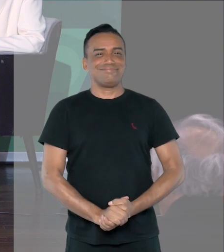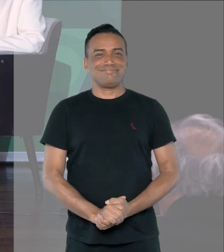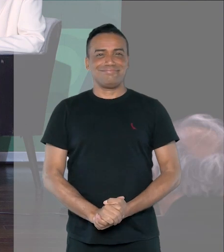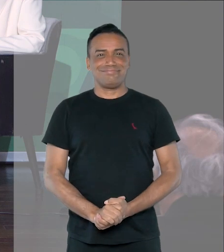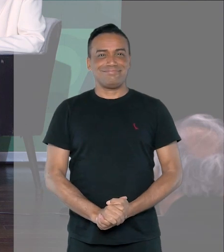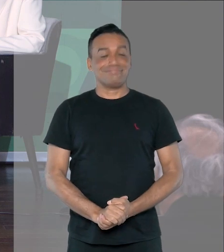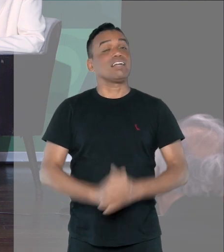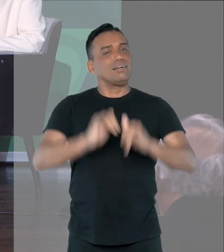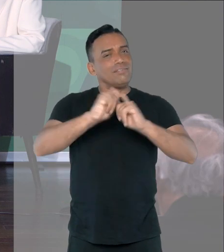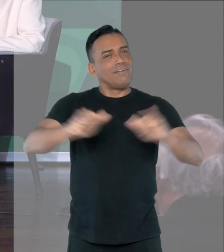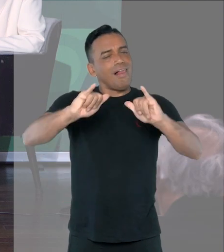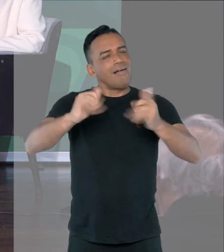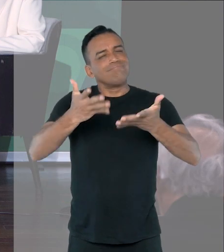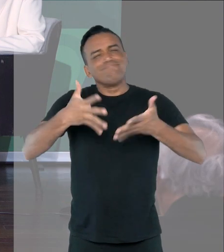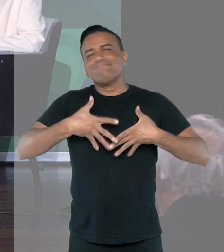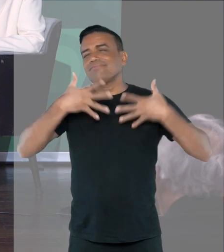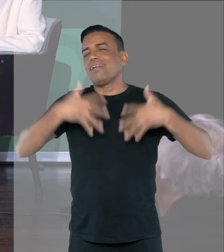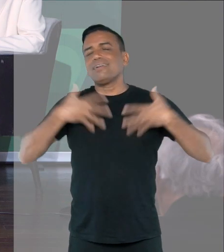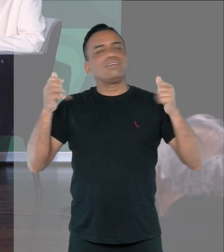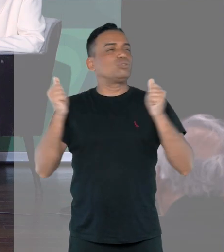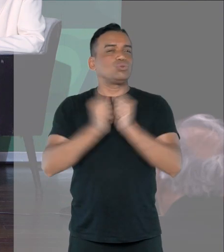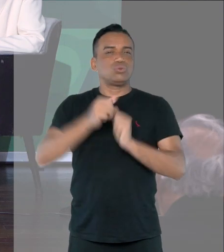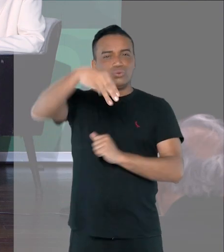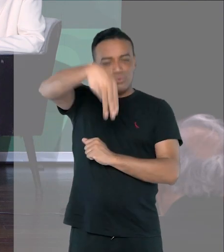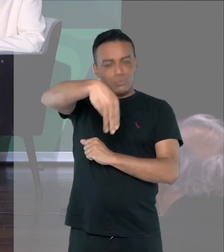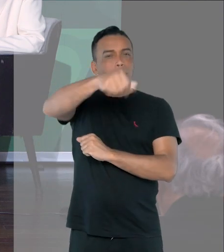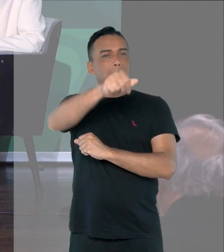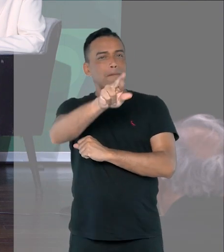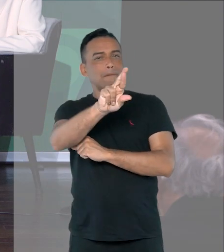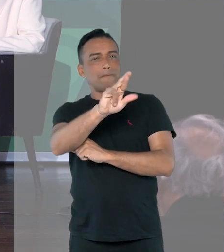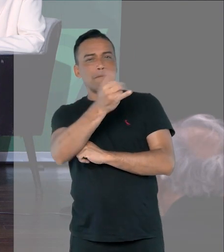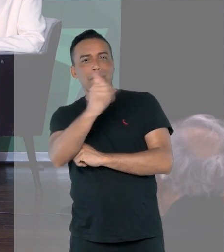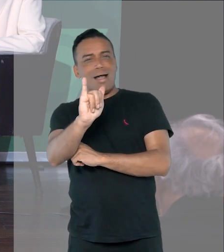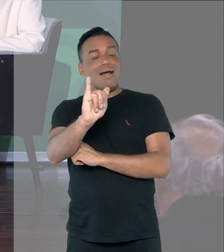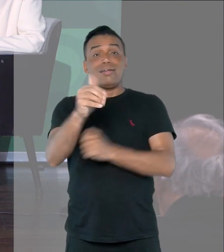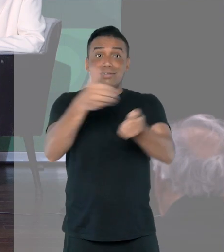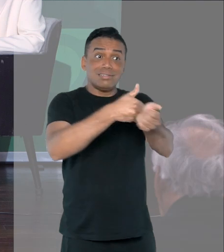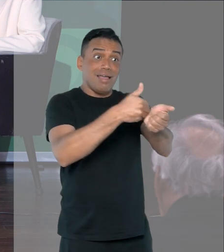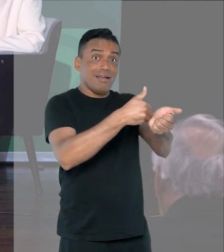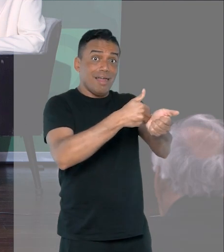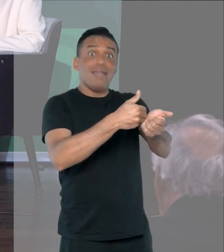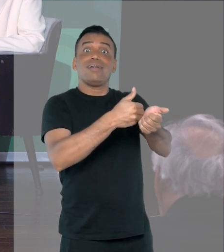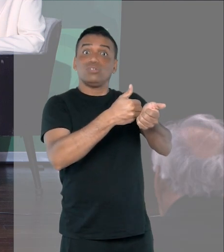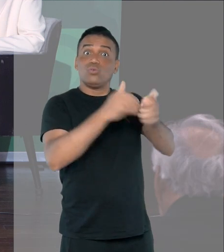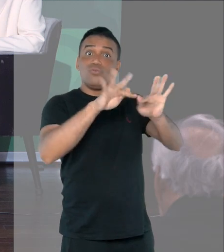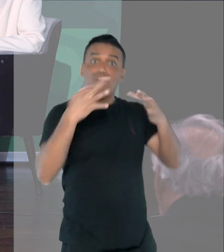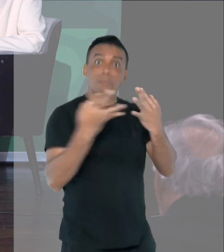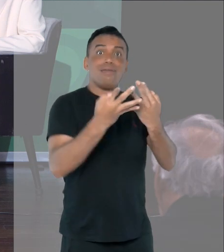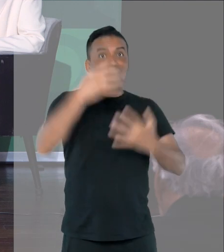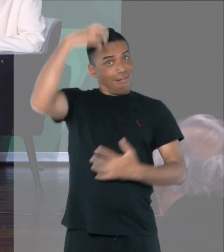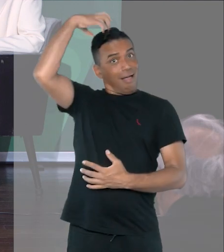E dizer da alegria que é ter a Mary aqui com Nossos Segredos de uma Família Imperial,